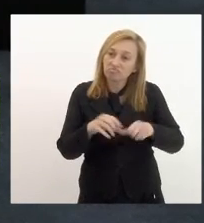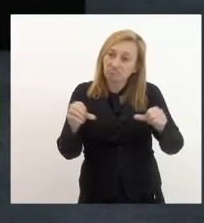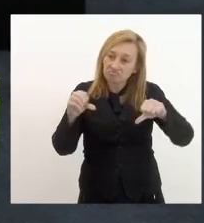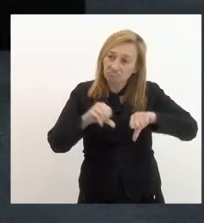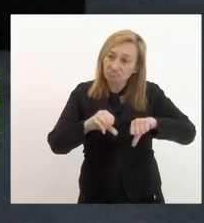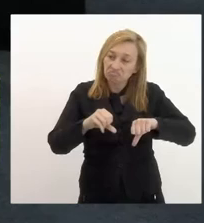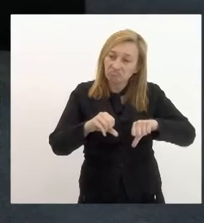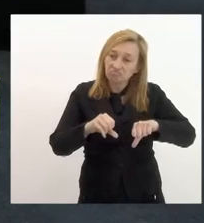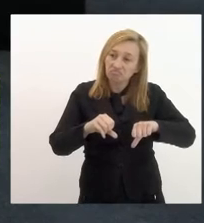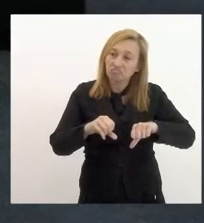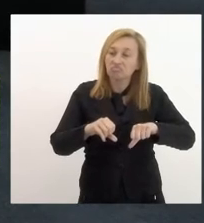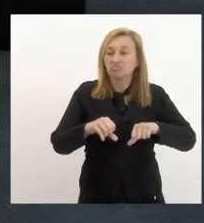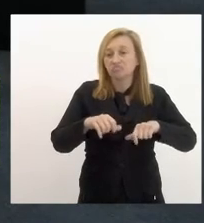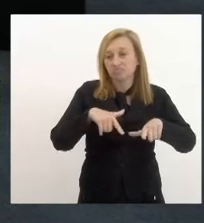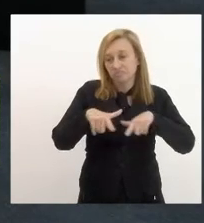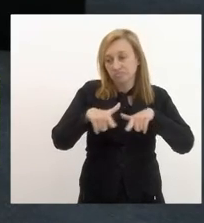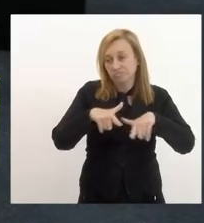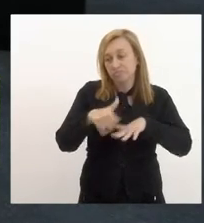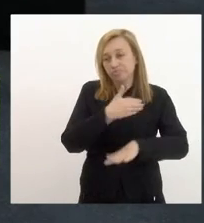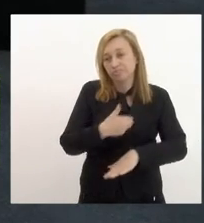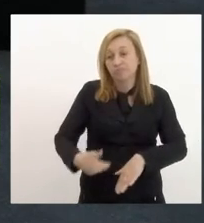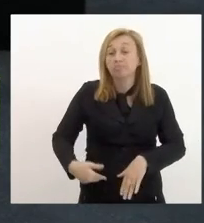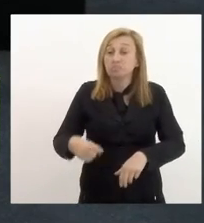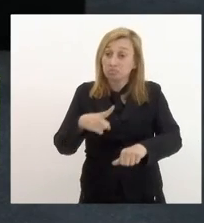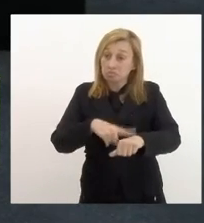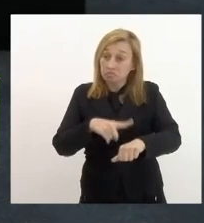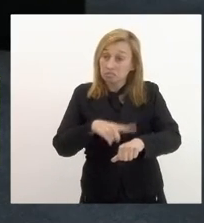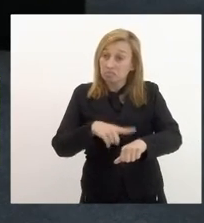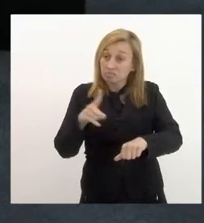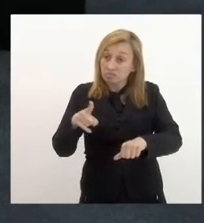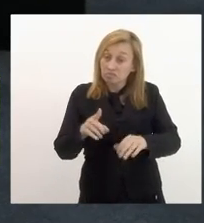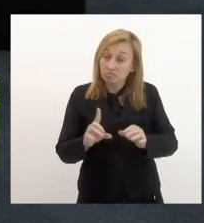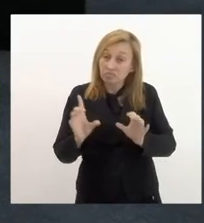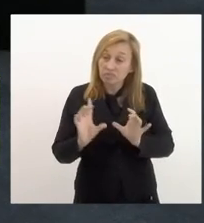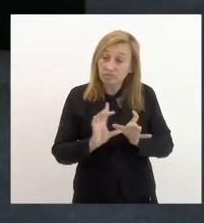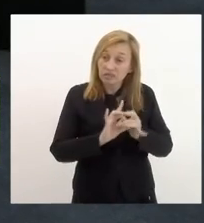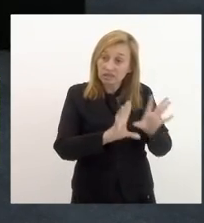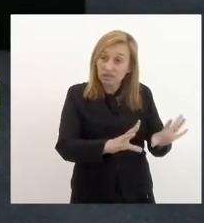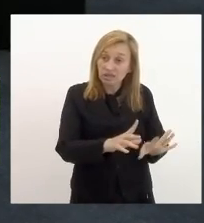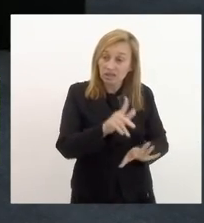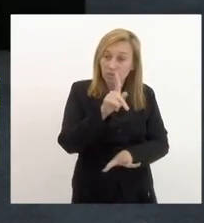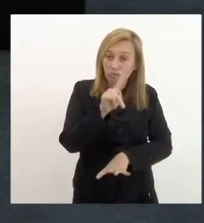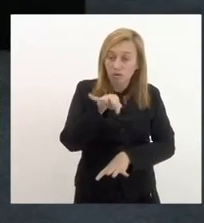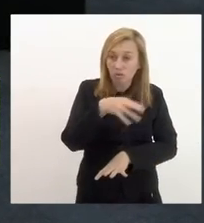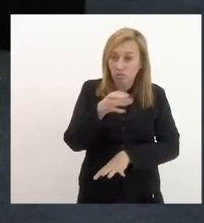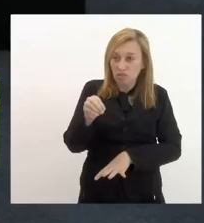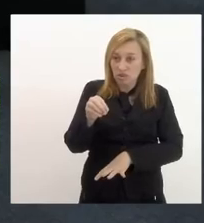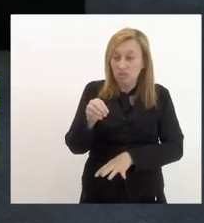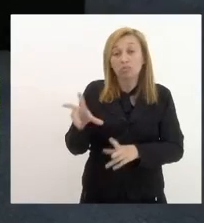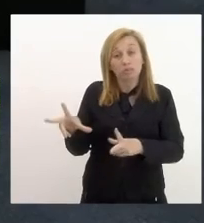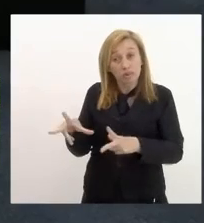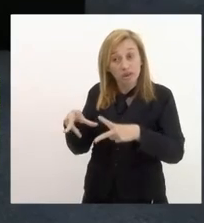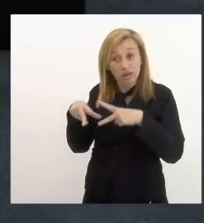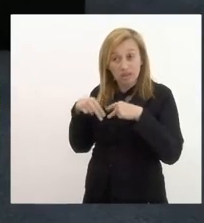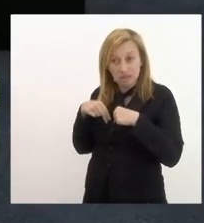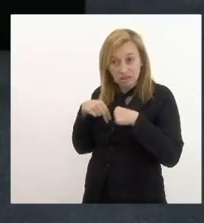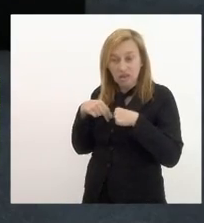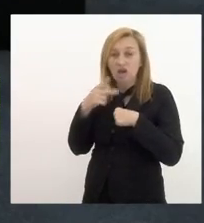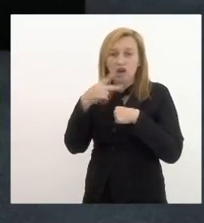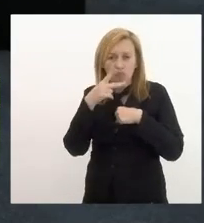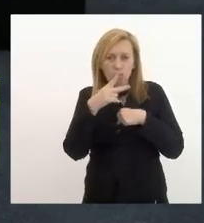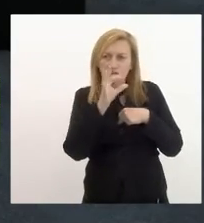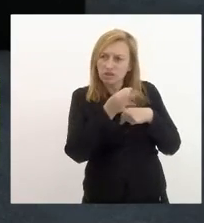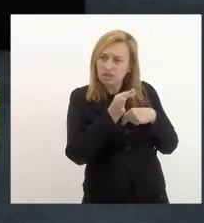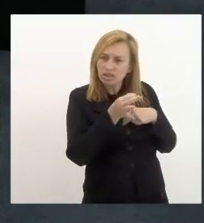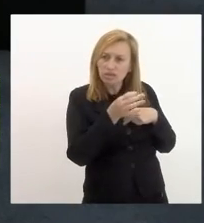serviço público Porque a partir do momento em que você deixe apenas a promoção por merecimento no caso eu